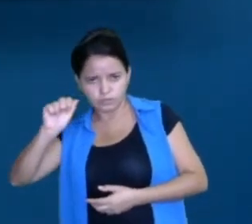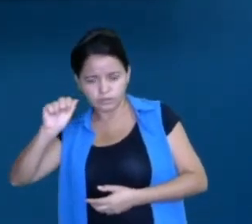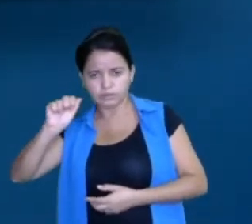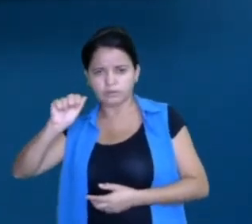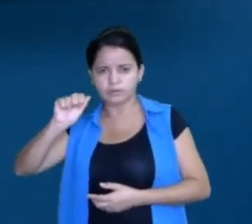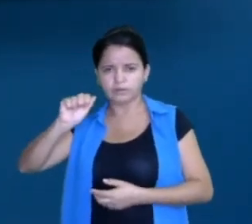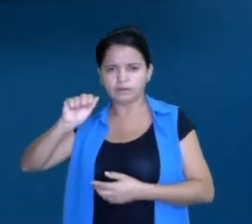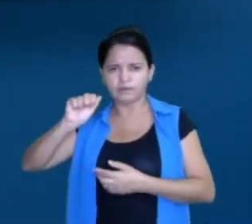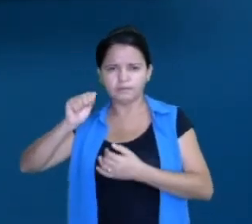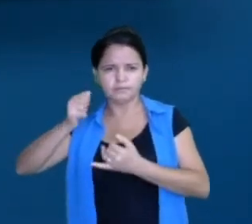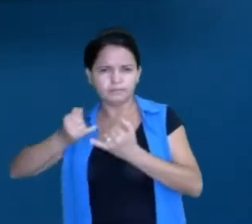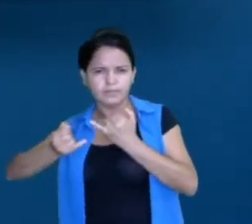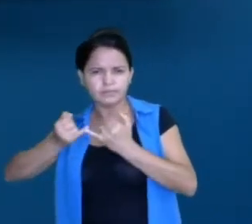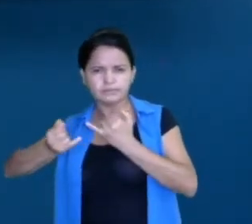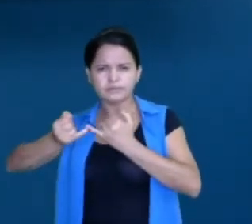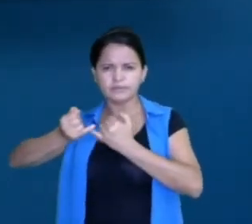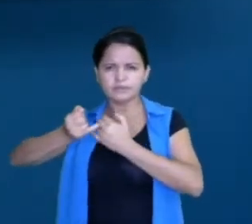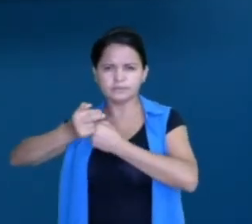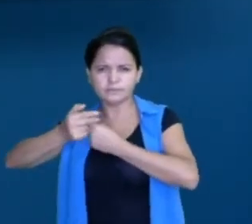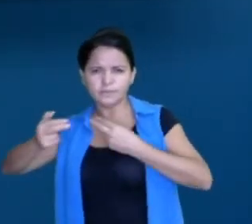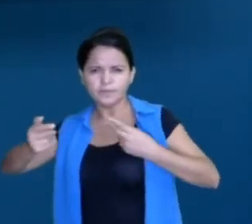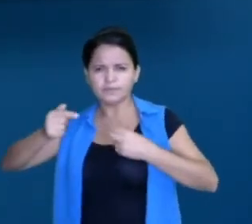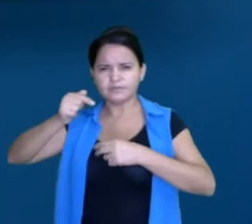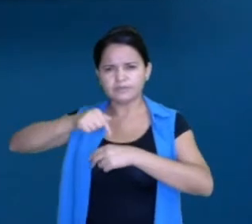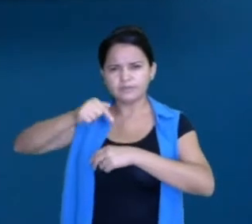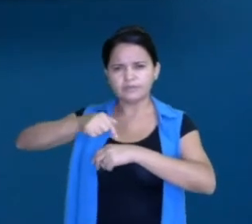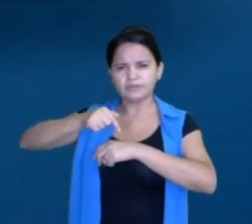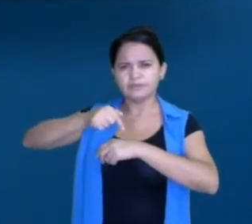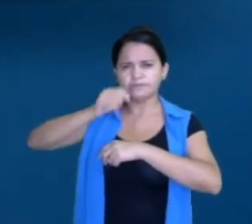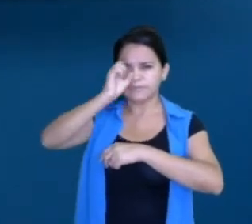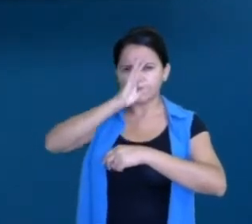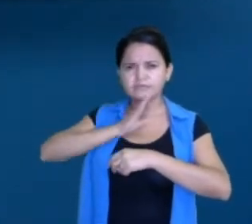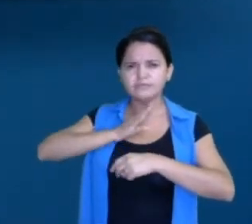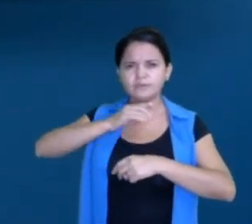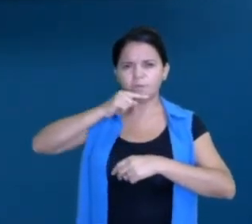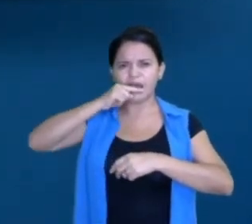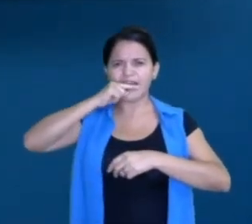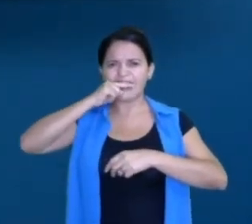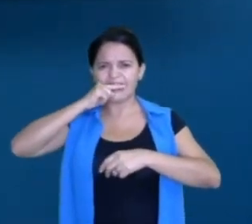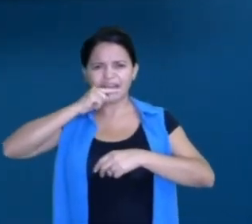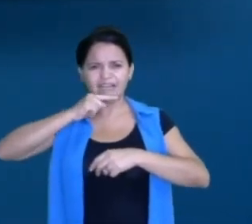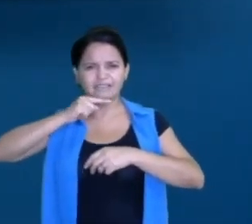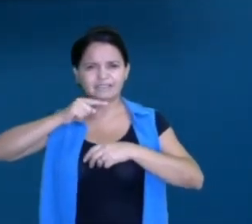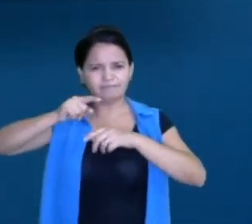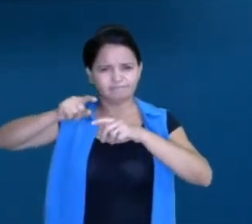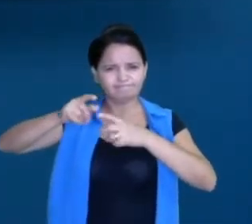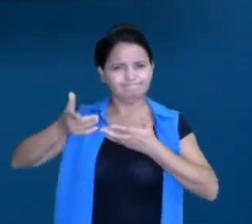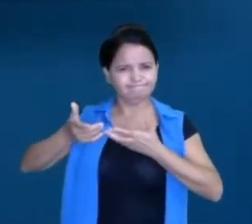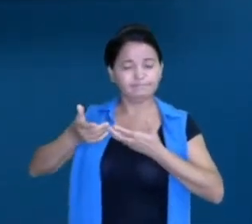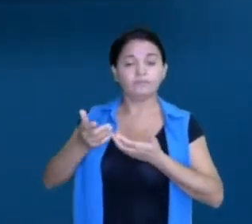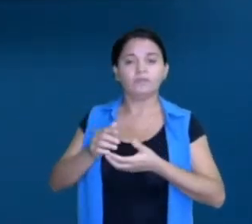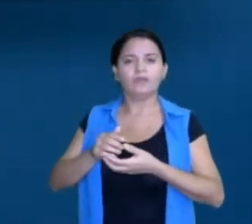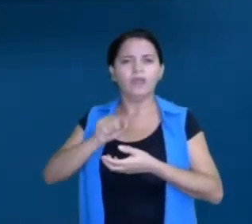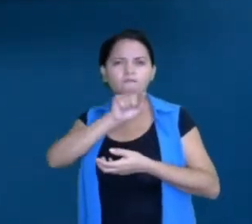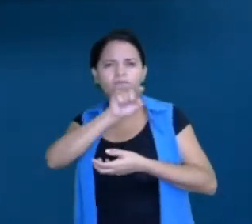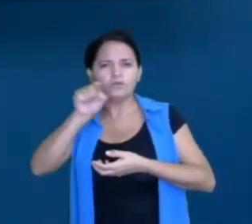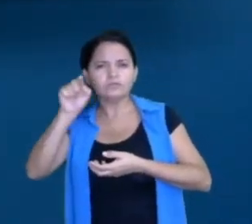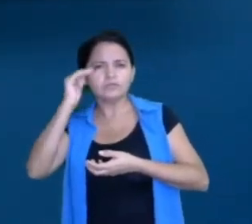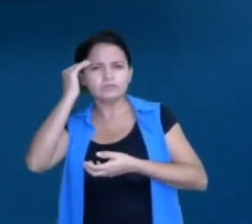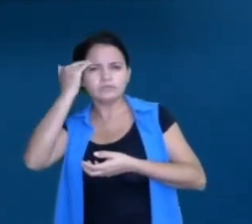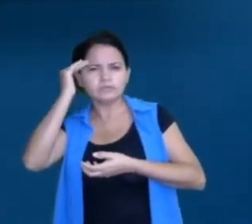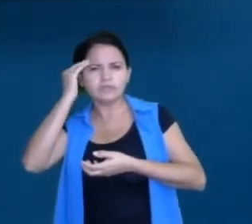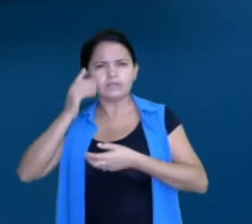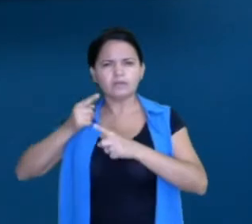no Brasil, era a cana-de-açúcar. Vamos para o próximo slide. Vocês vão começar a entender